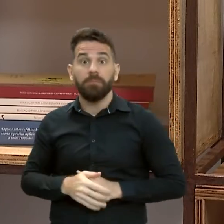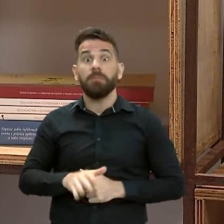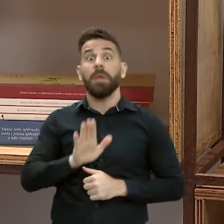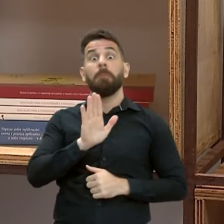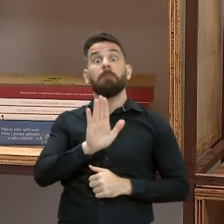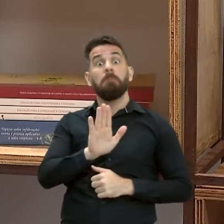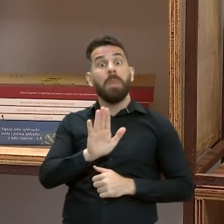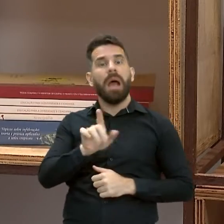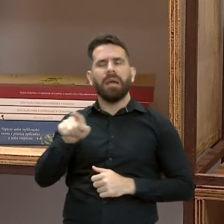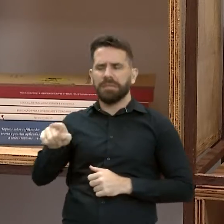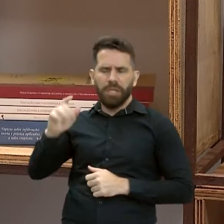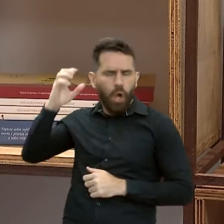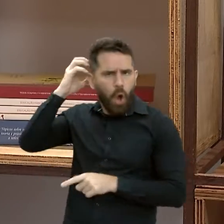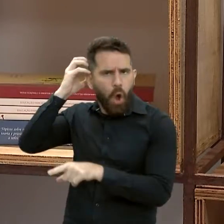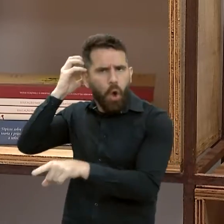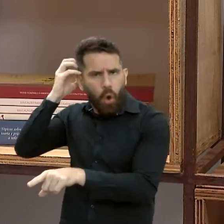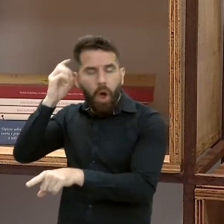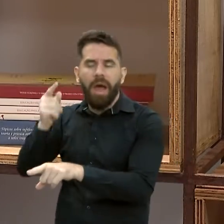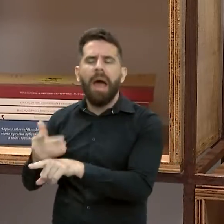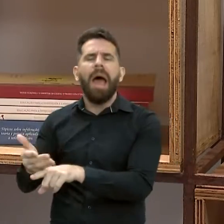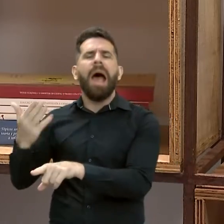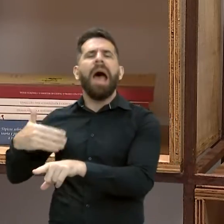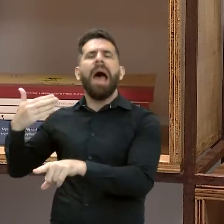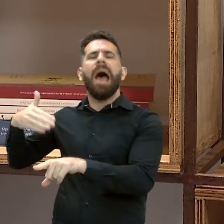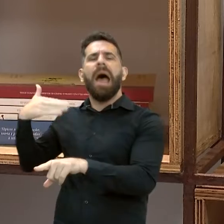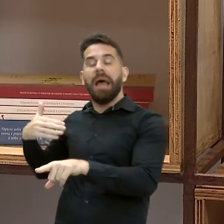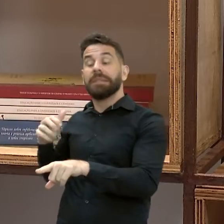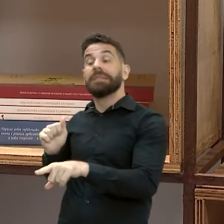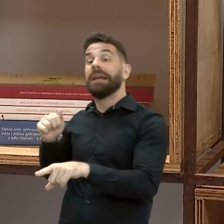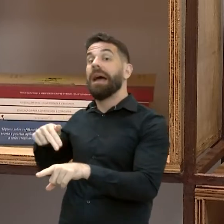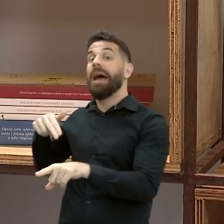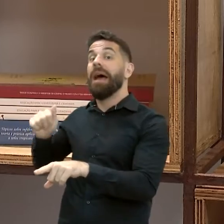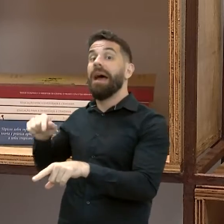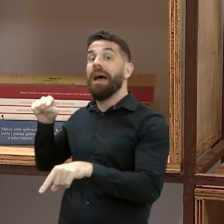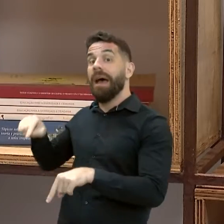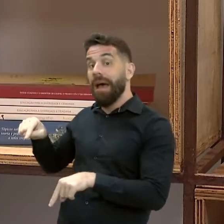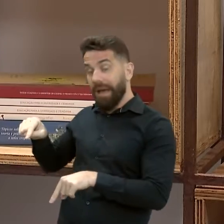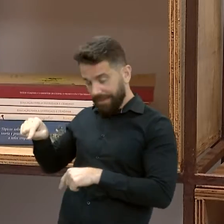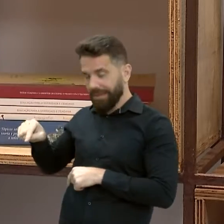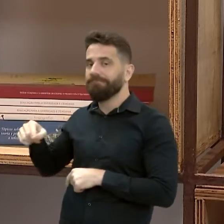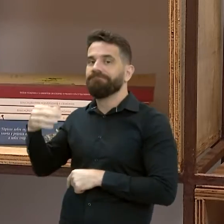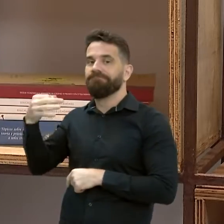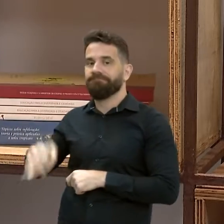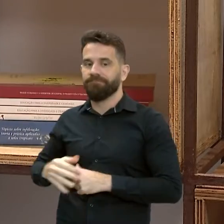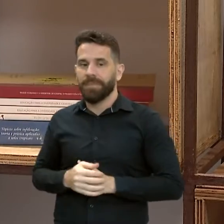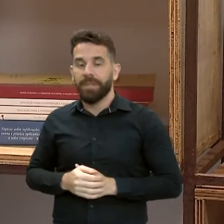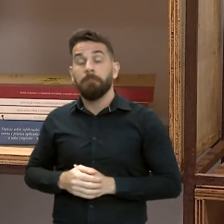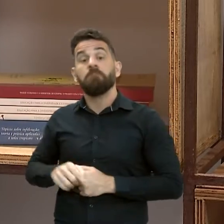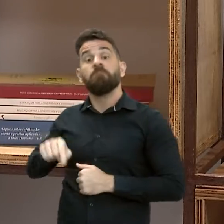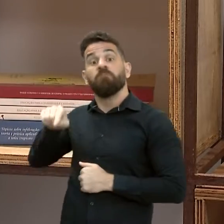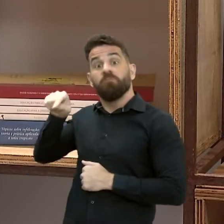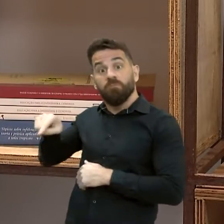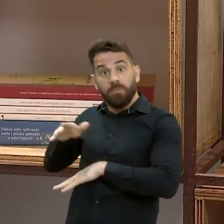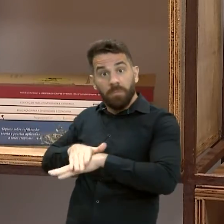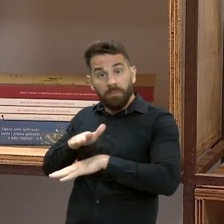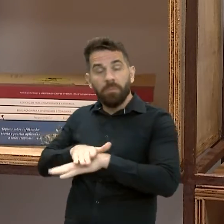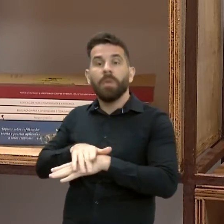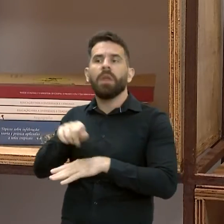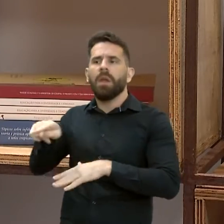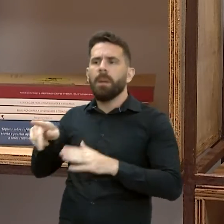Aninha, né? E quando Cora Coralina faz esse retorno à cidade de Goiás, que é a sua terra